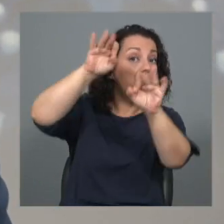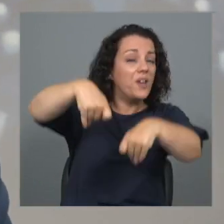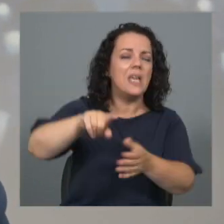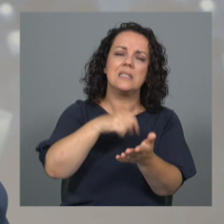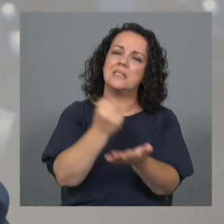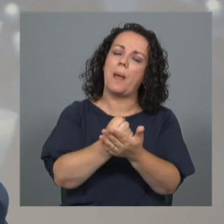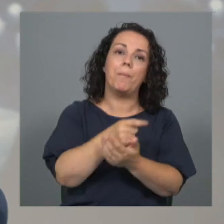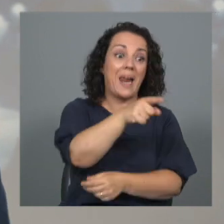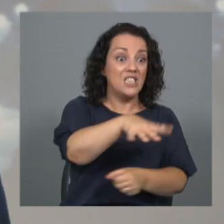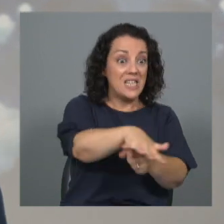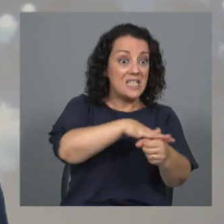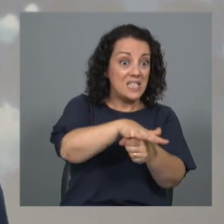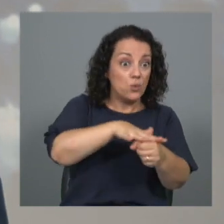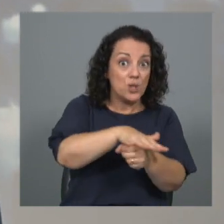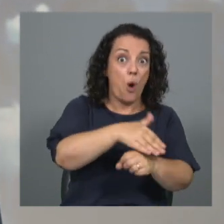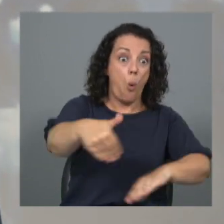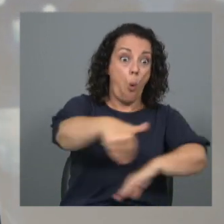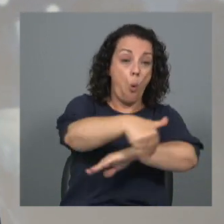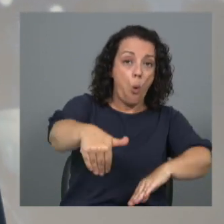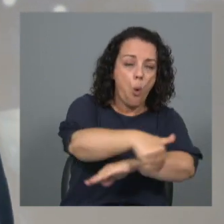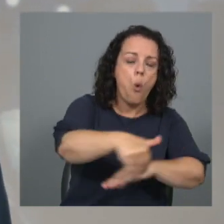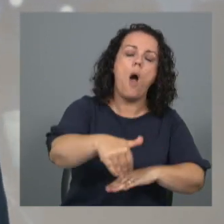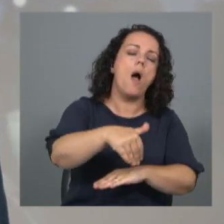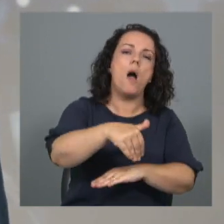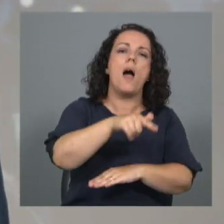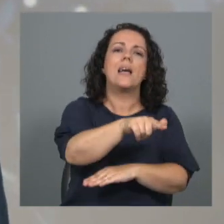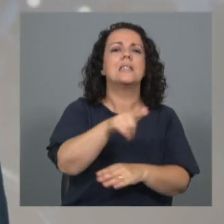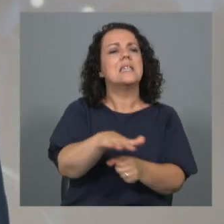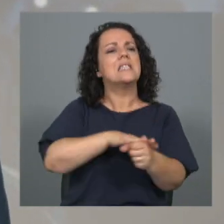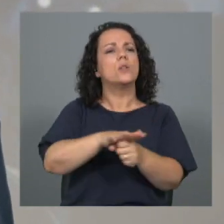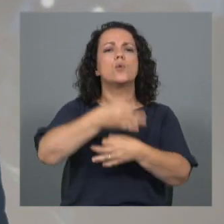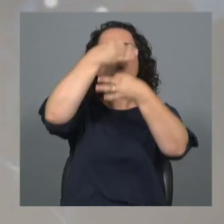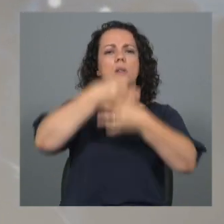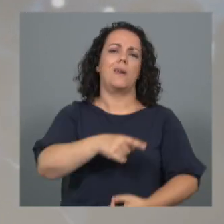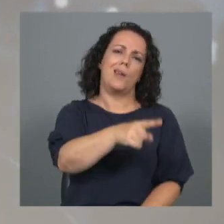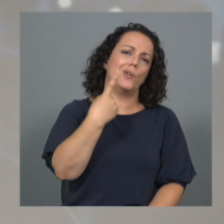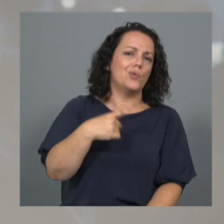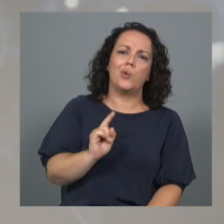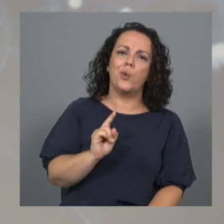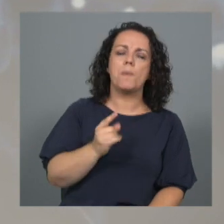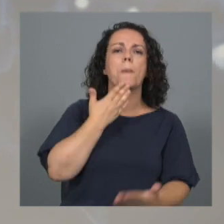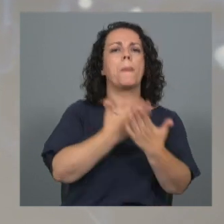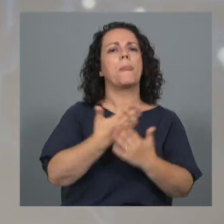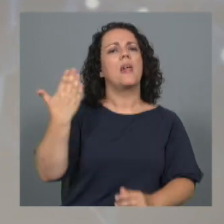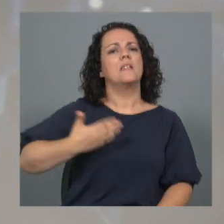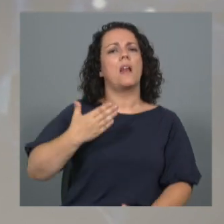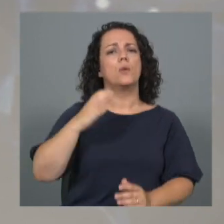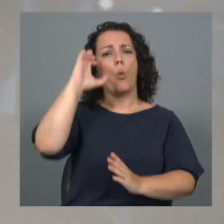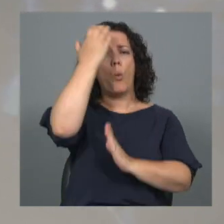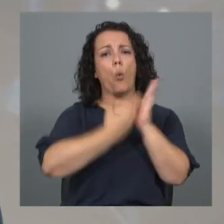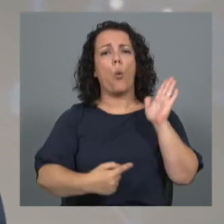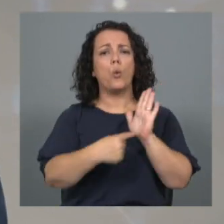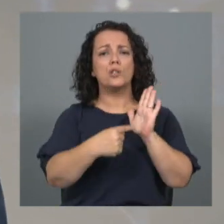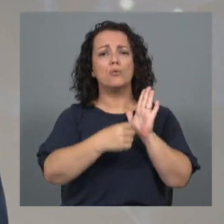ou viver dependente de outrem em termos de habitação não é uma situação digna. Não é efetivar um direito que nós temos na Constituição e